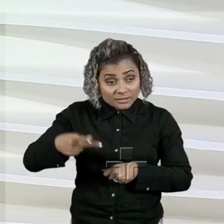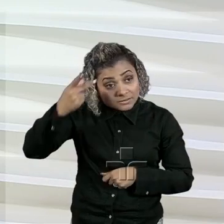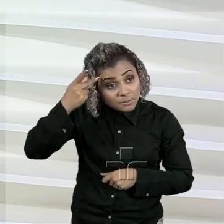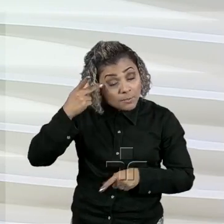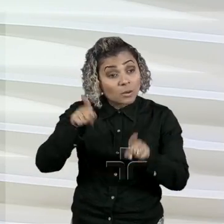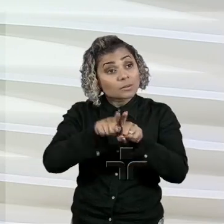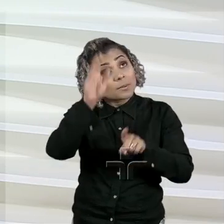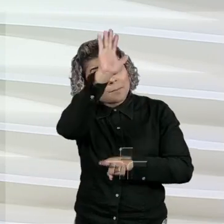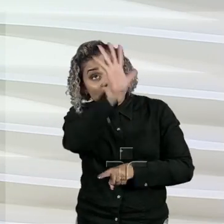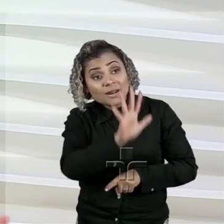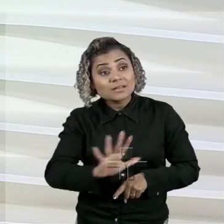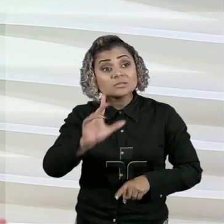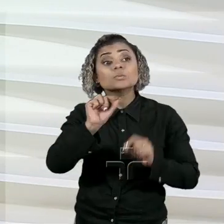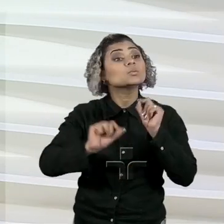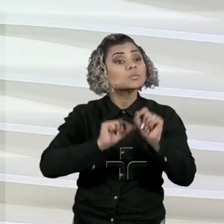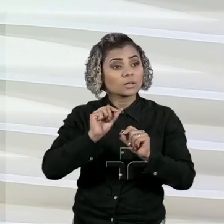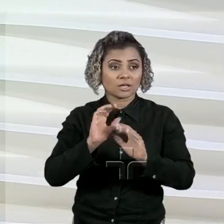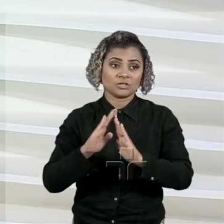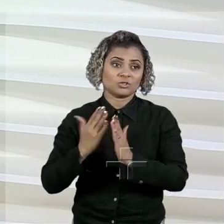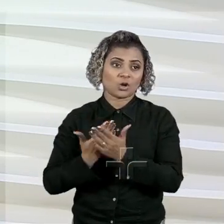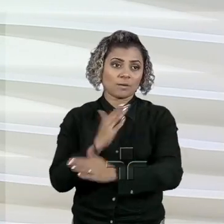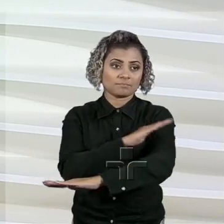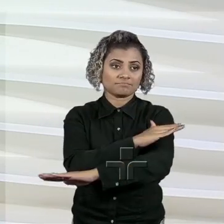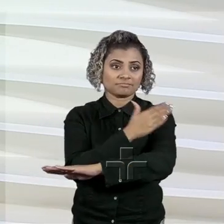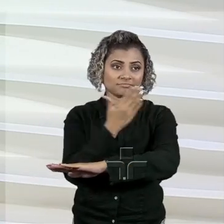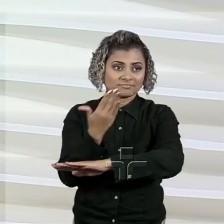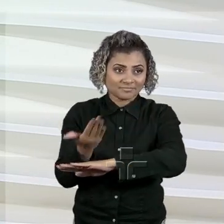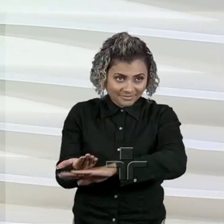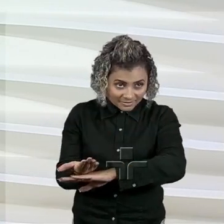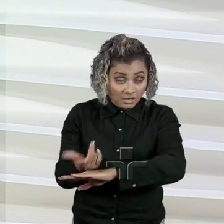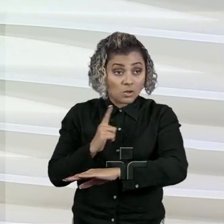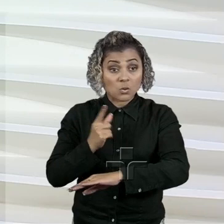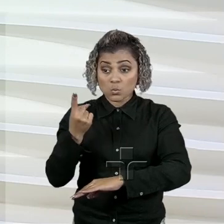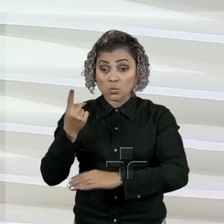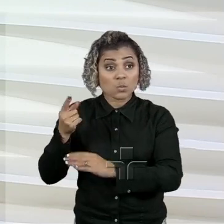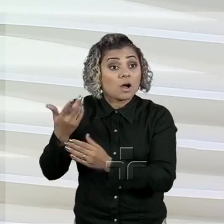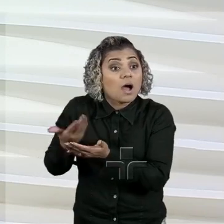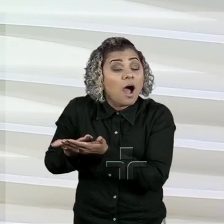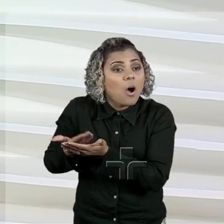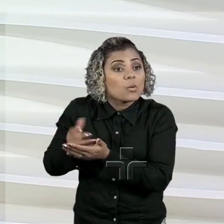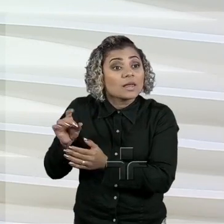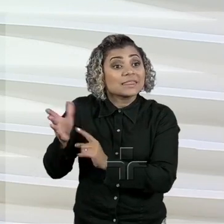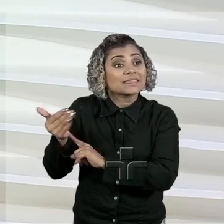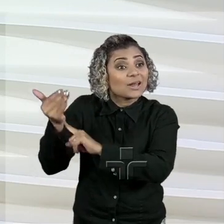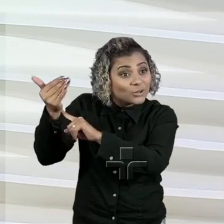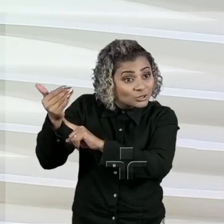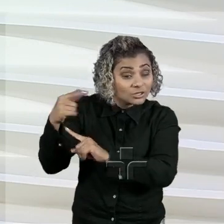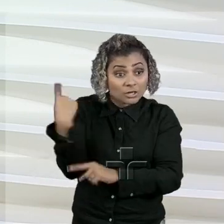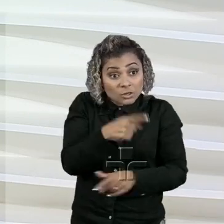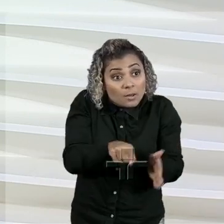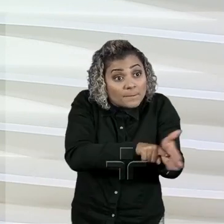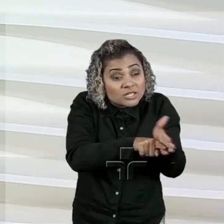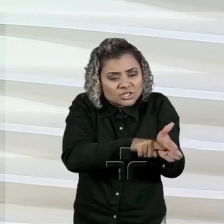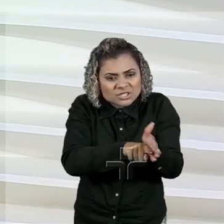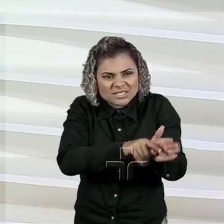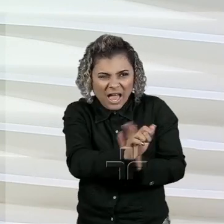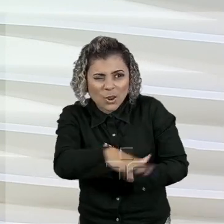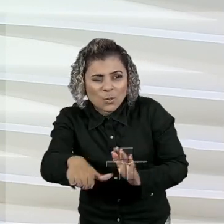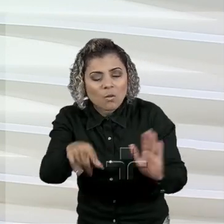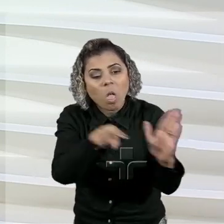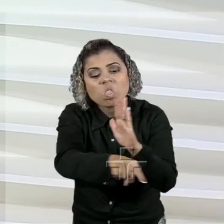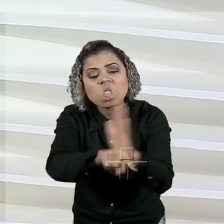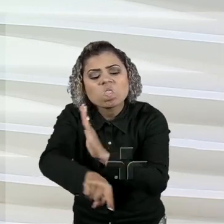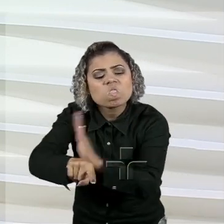no Brasil, com as escolas de tempo integral, um tempo de aula de tecnologia. Nós fizemos uma pesquisa com os estudantes, aquela que eu